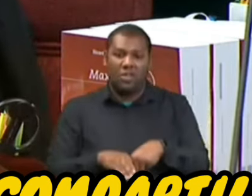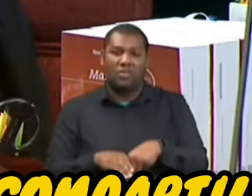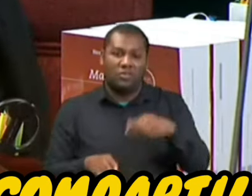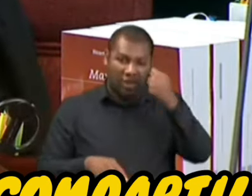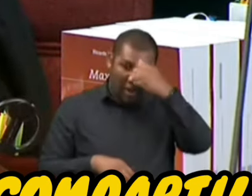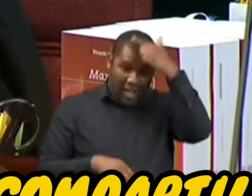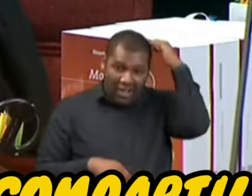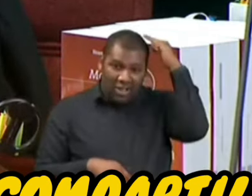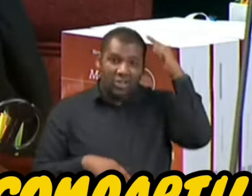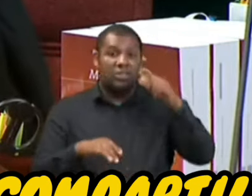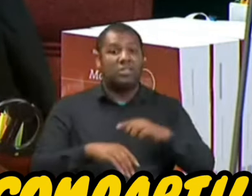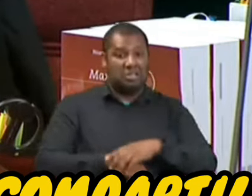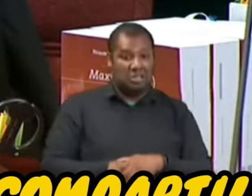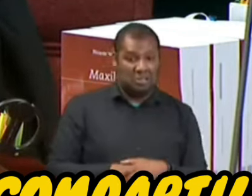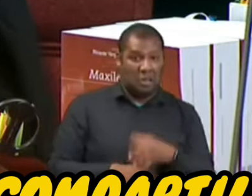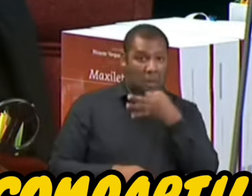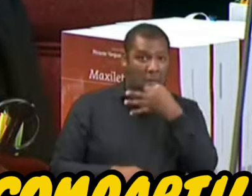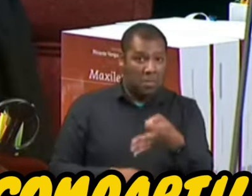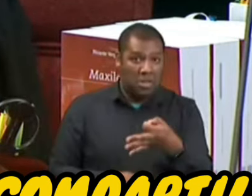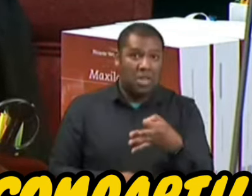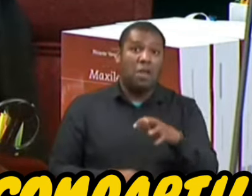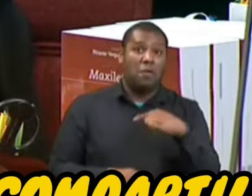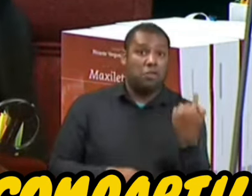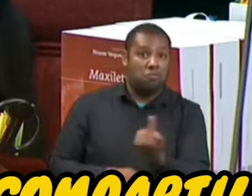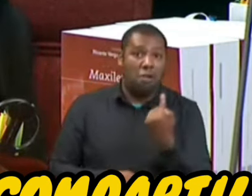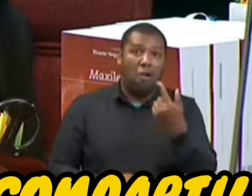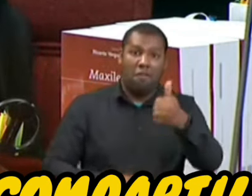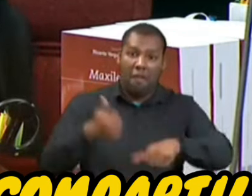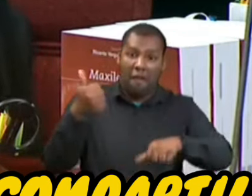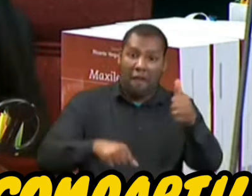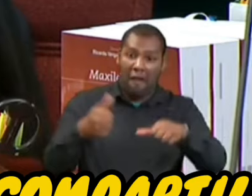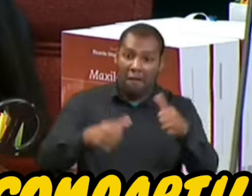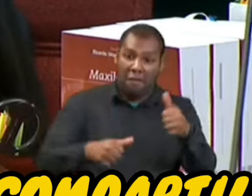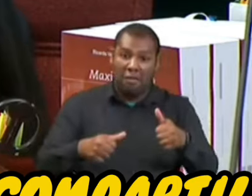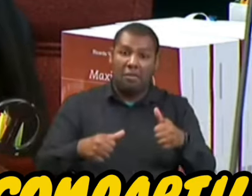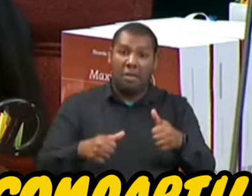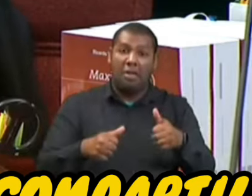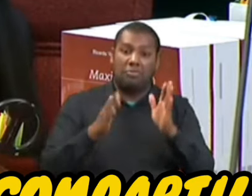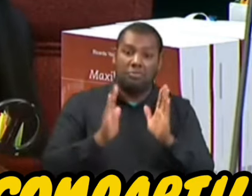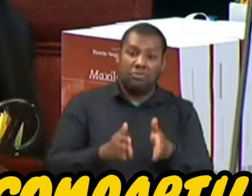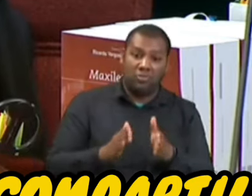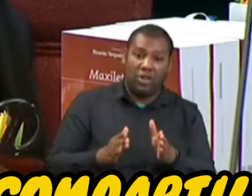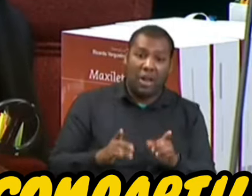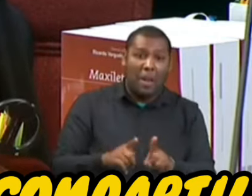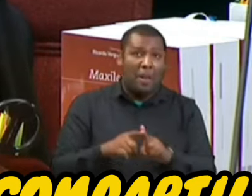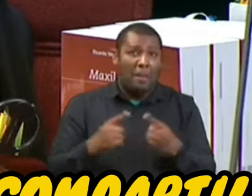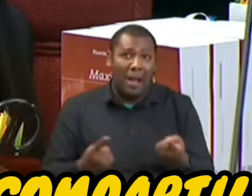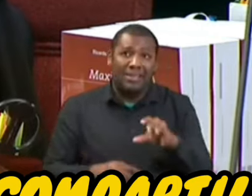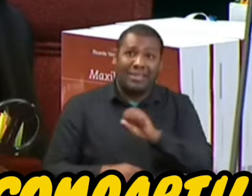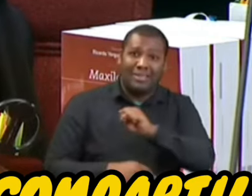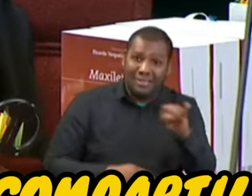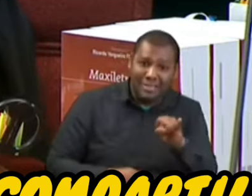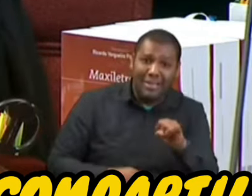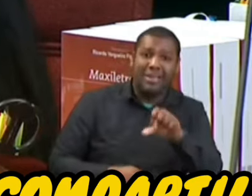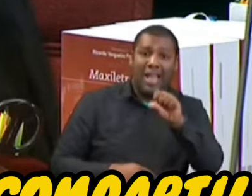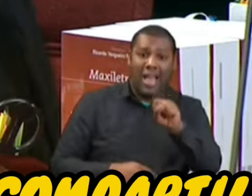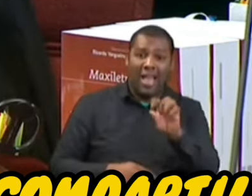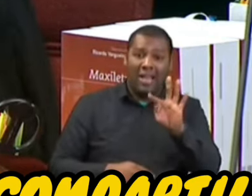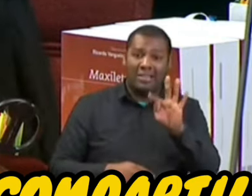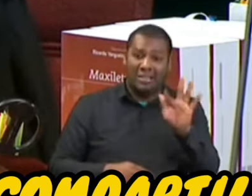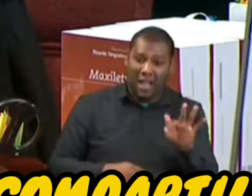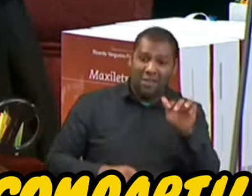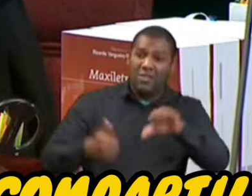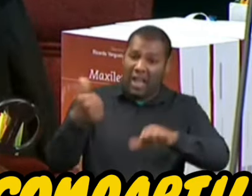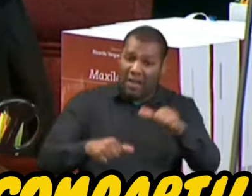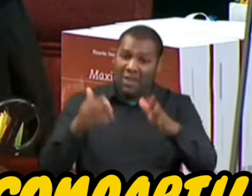examinado. Mas a conclusão foi que vamos devolver para eles examinarem. Se a gente tivesse examinado, nem precisaria de ter devolvido.